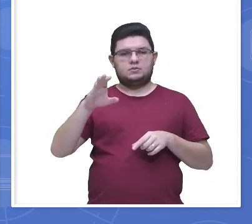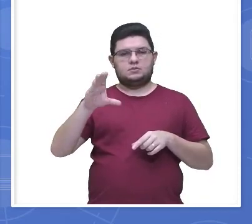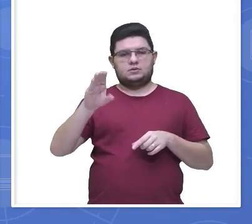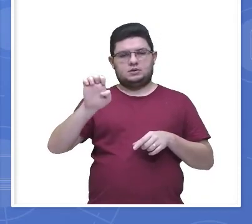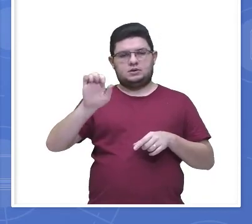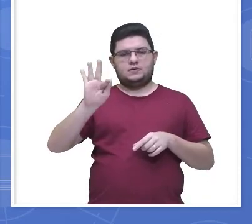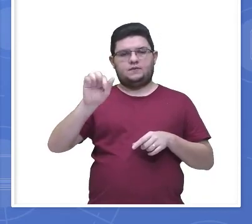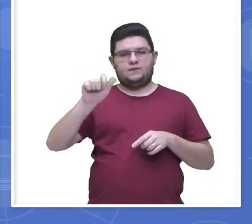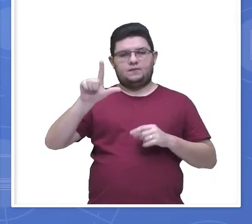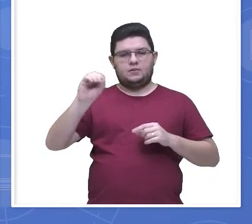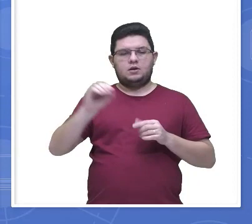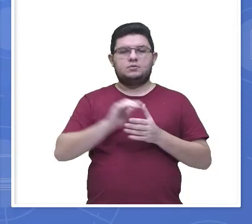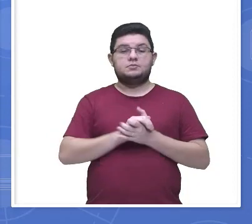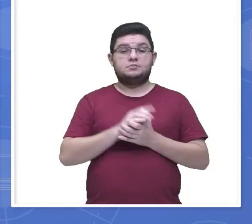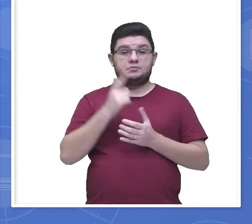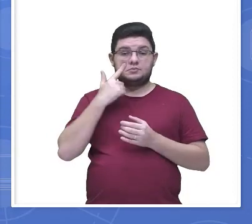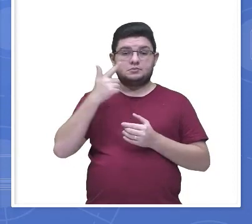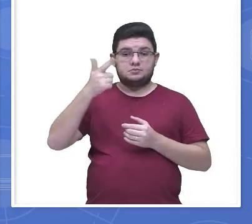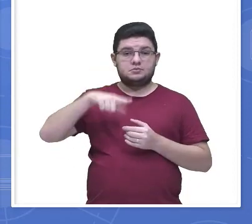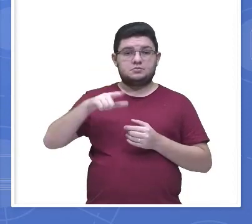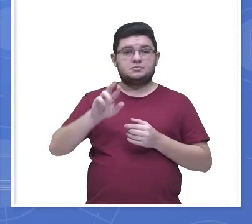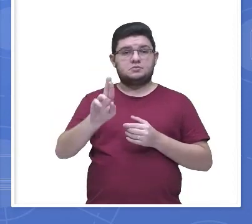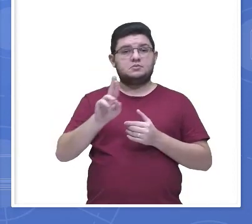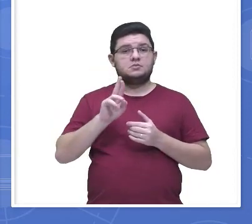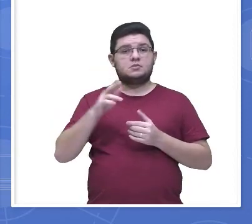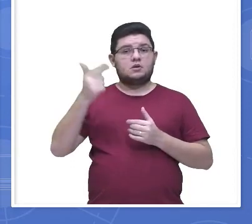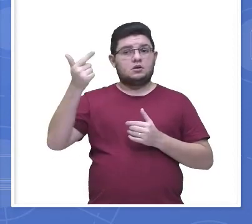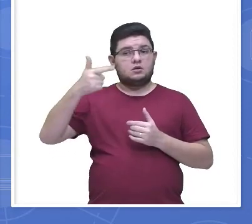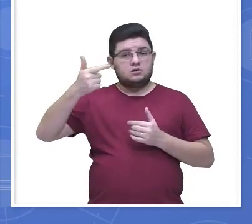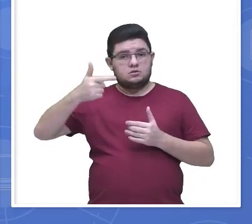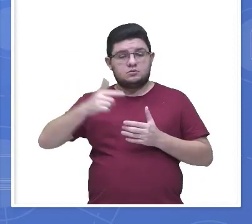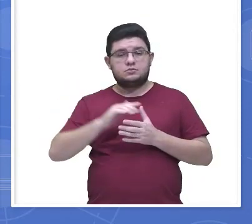alguma resposta da nossa questão 2?